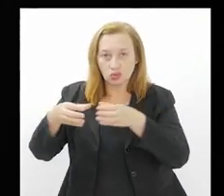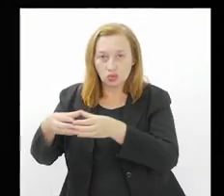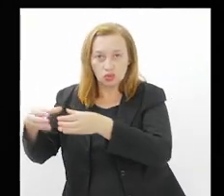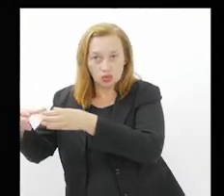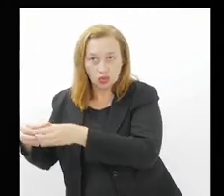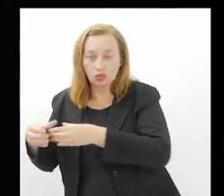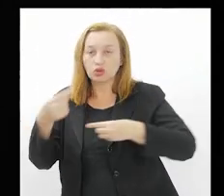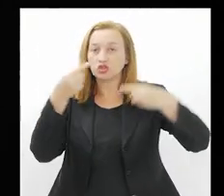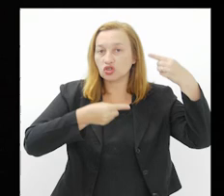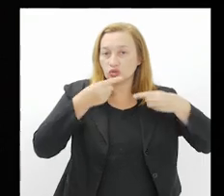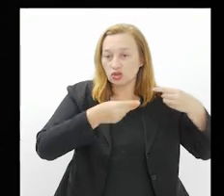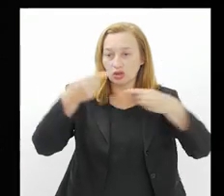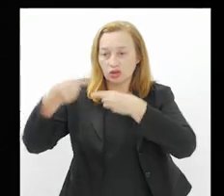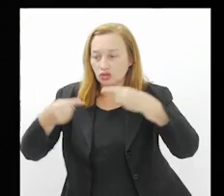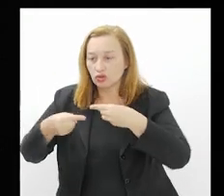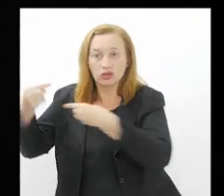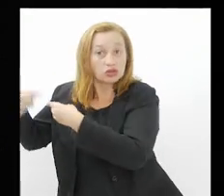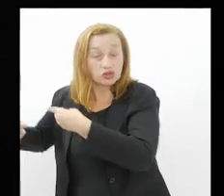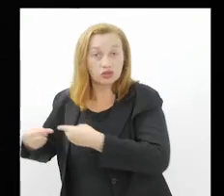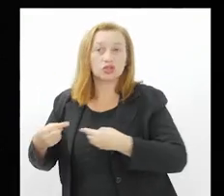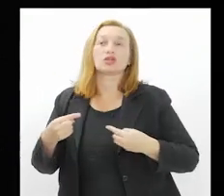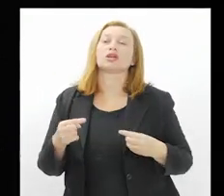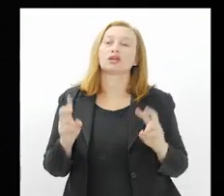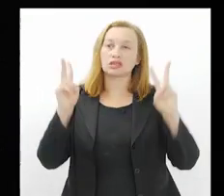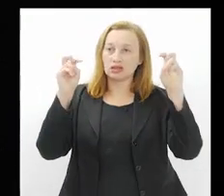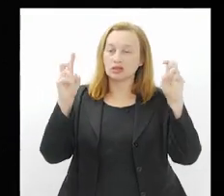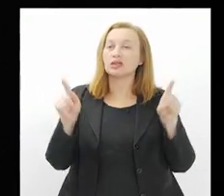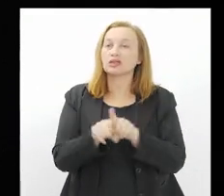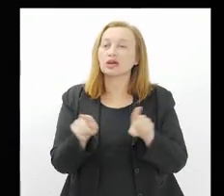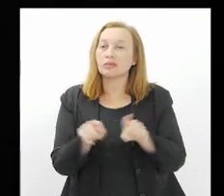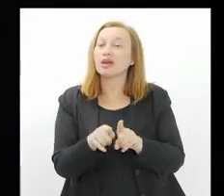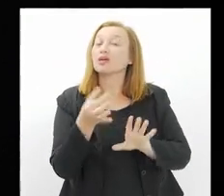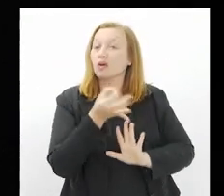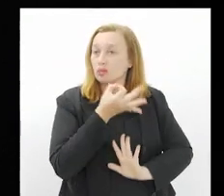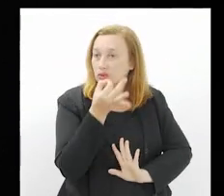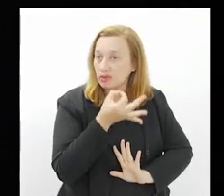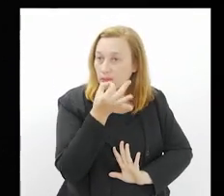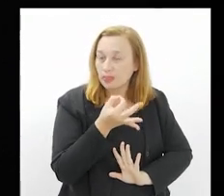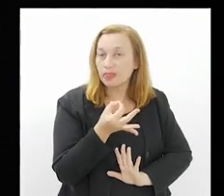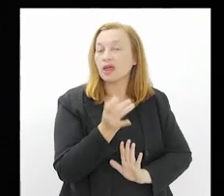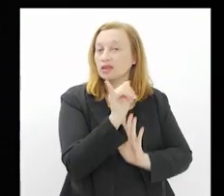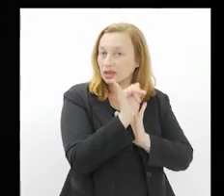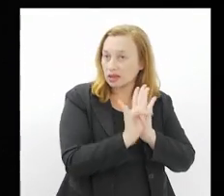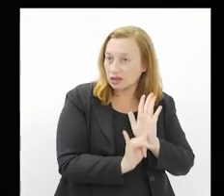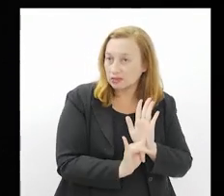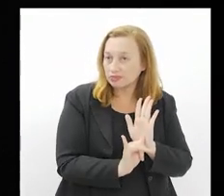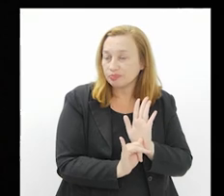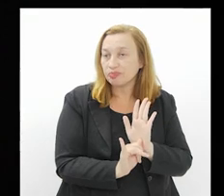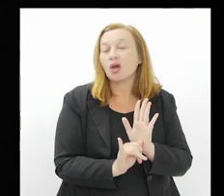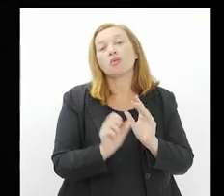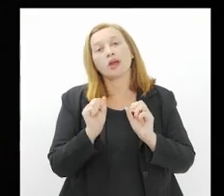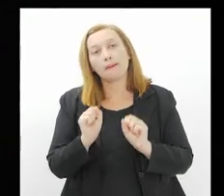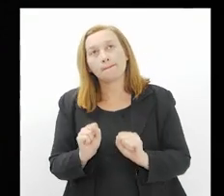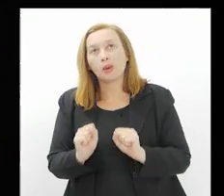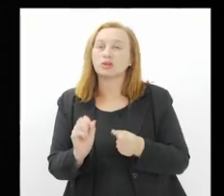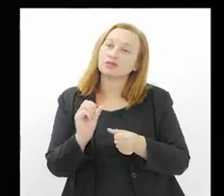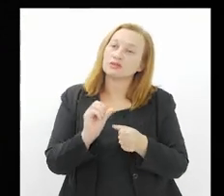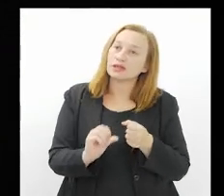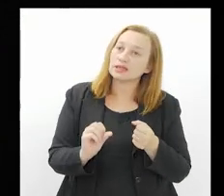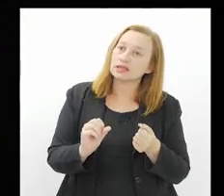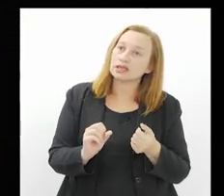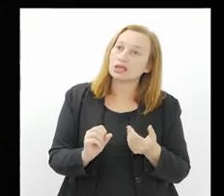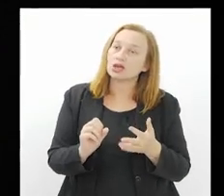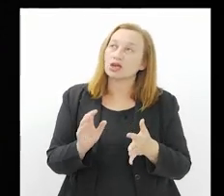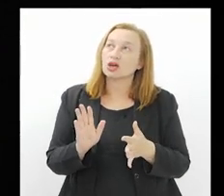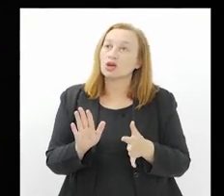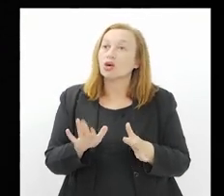vão discutir essas questões. Então, sim, também são feitas sugestões nesses relatórios sobre o que pode